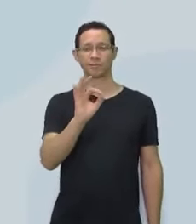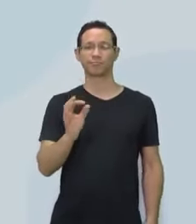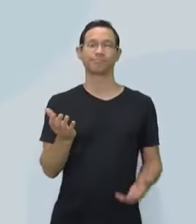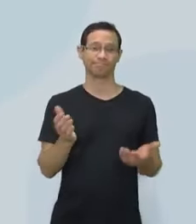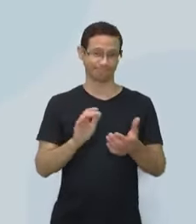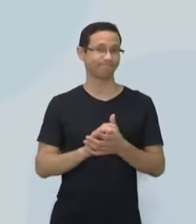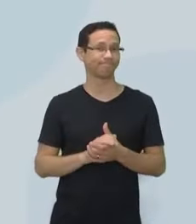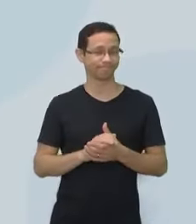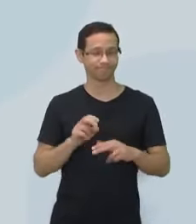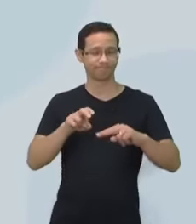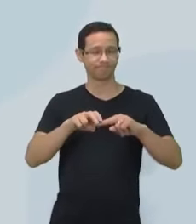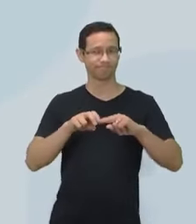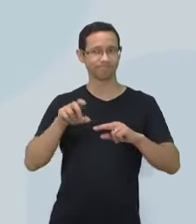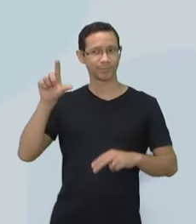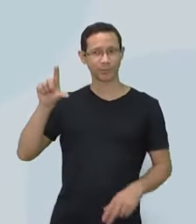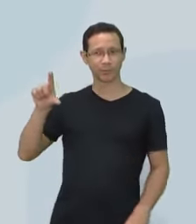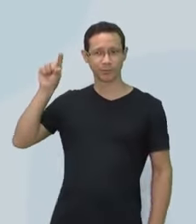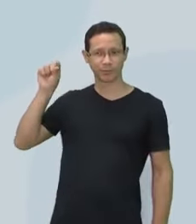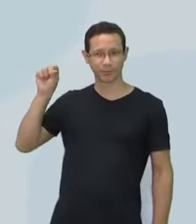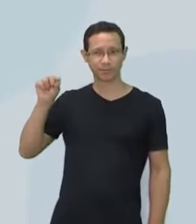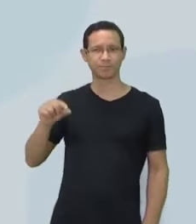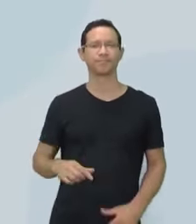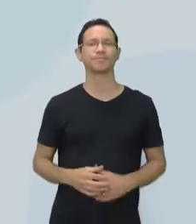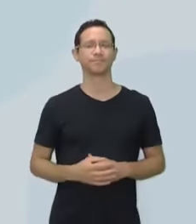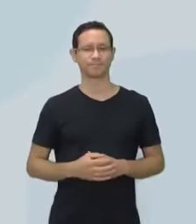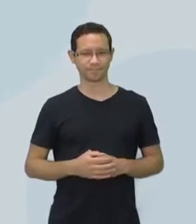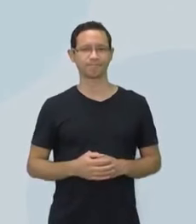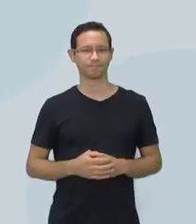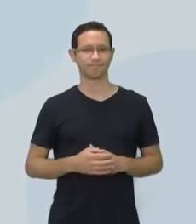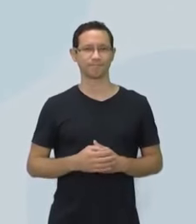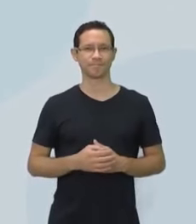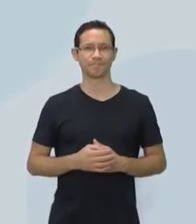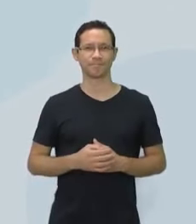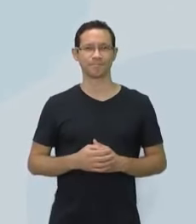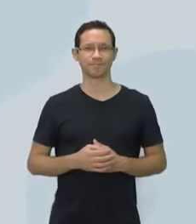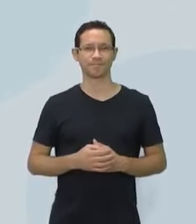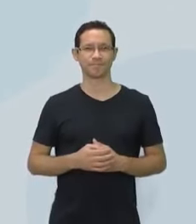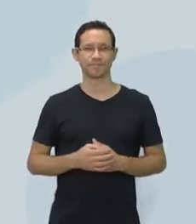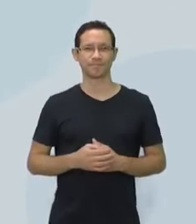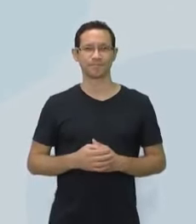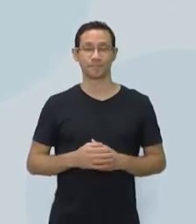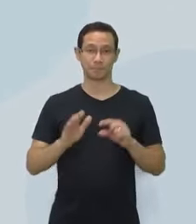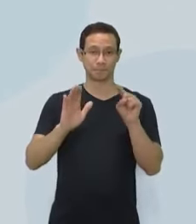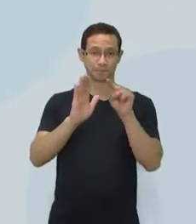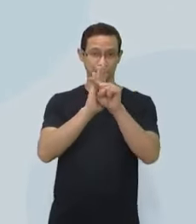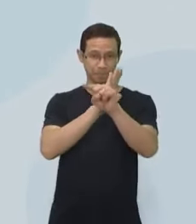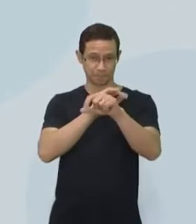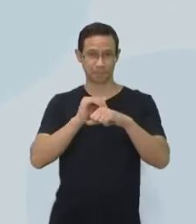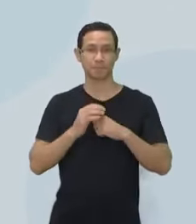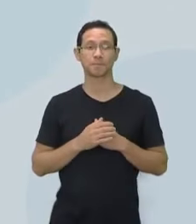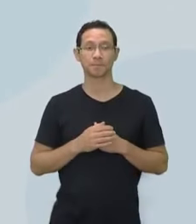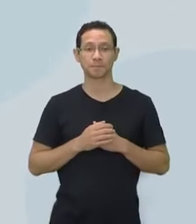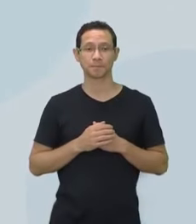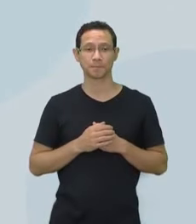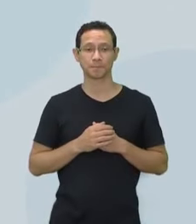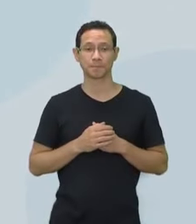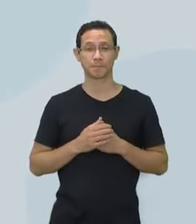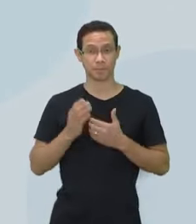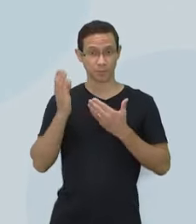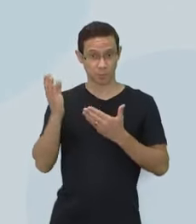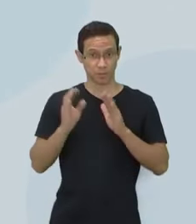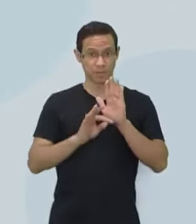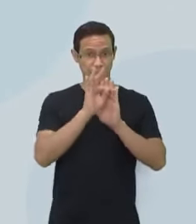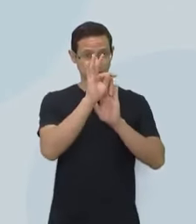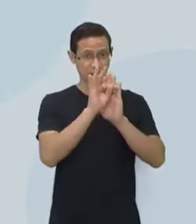31,84%. Por isso ela foi escolhida para ser uma das questões trabalhadas neste vídeo. A pergunta dessa questão é a seguinte: